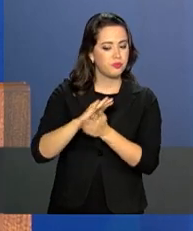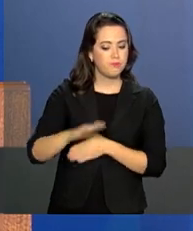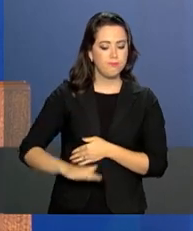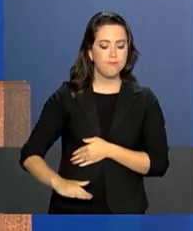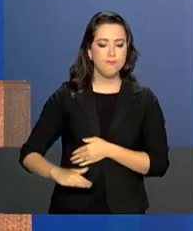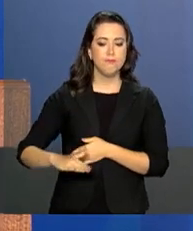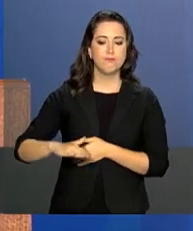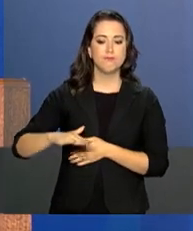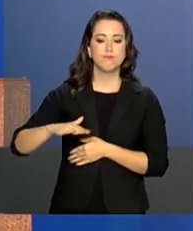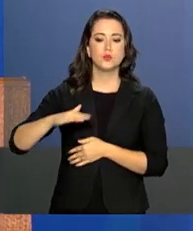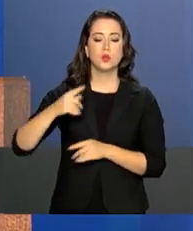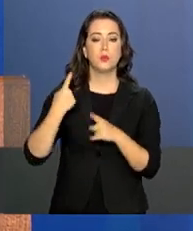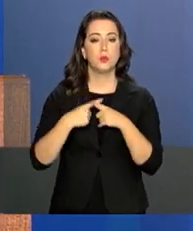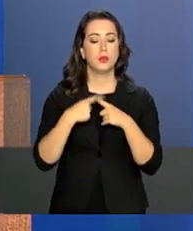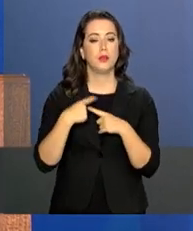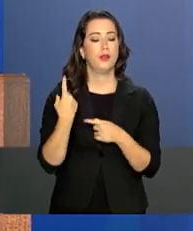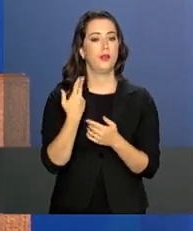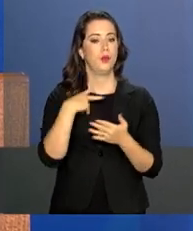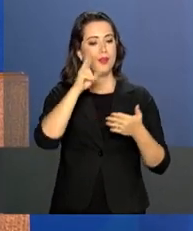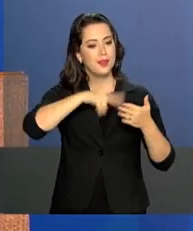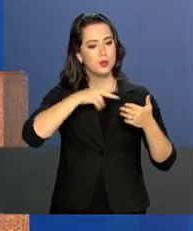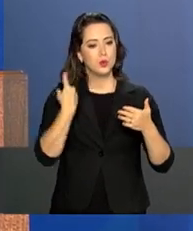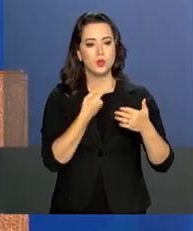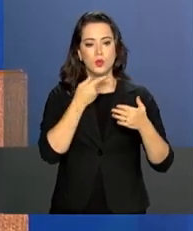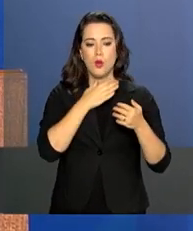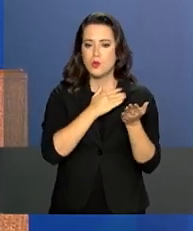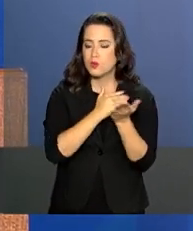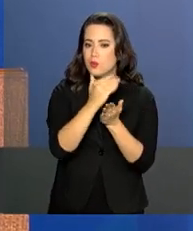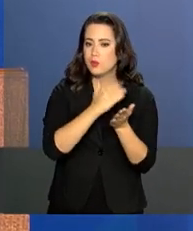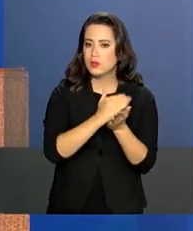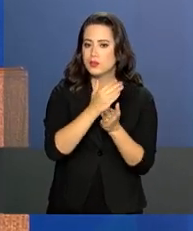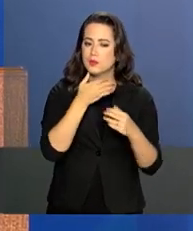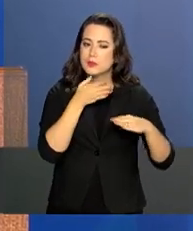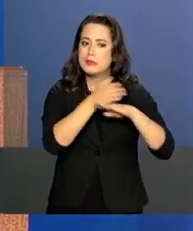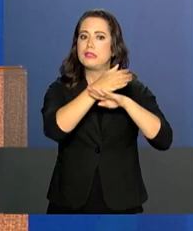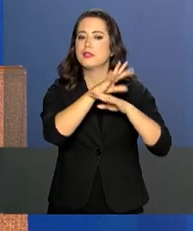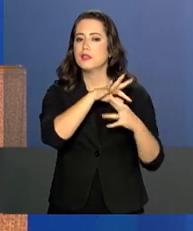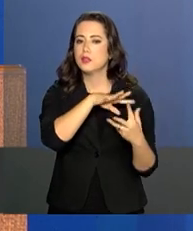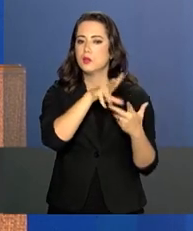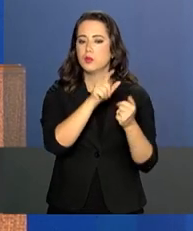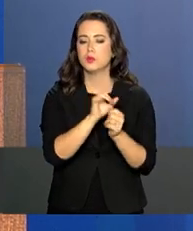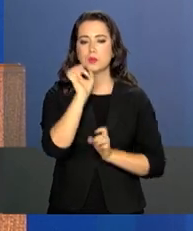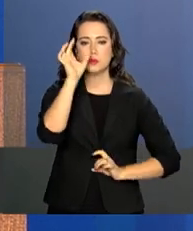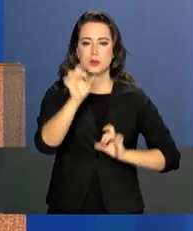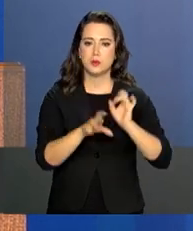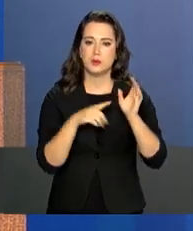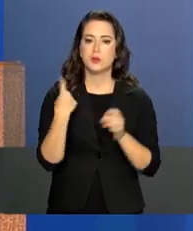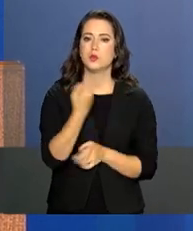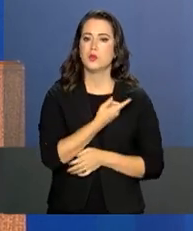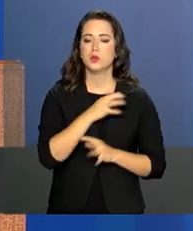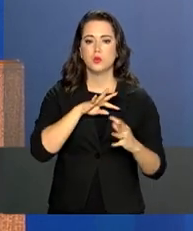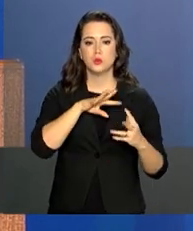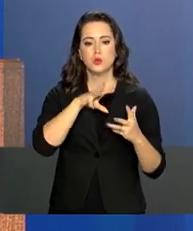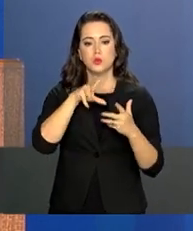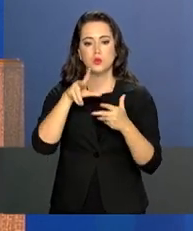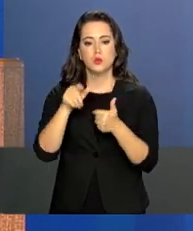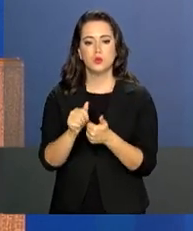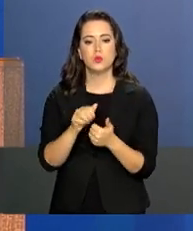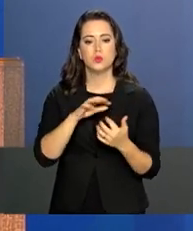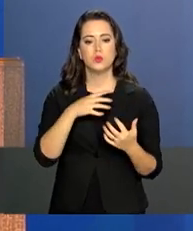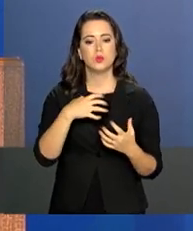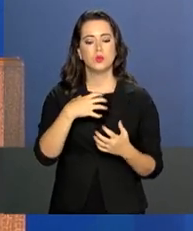com a leitura que nós nos introduzimos no mundo especialmente no nosso mundo mundial no